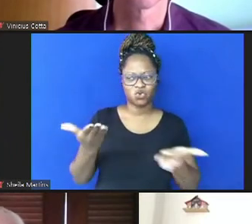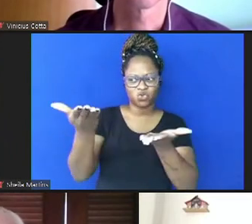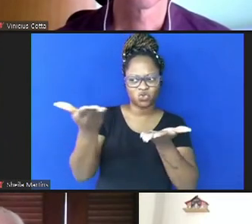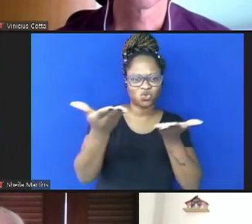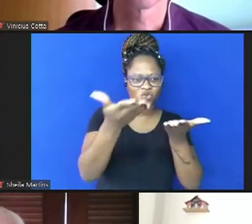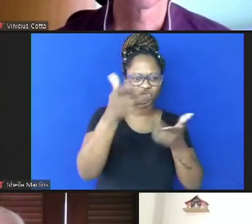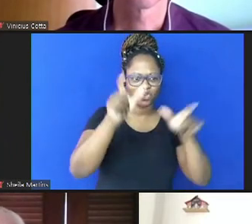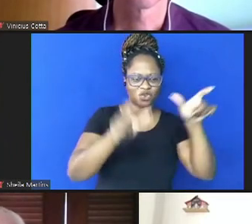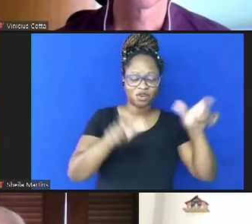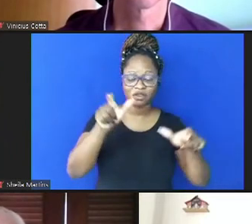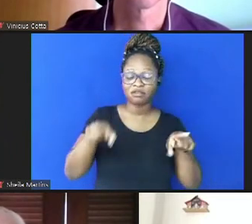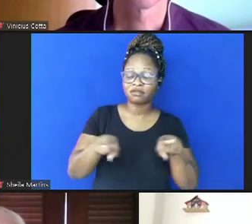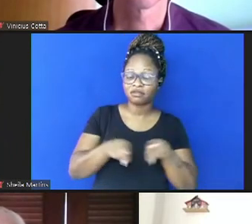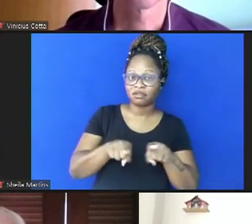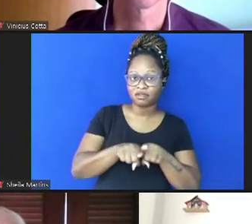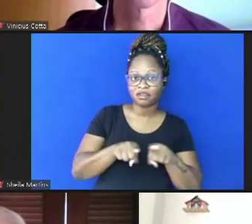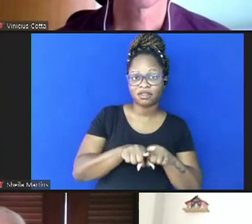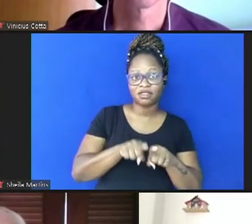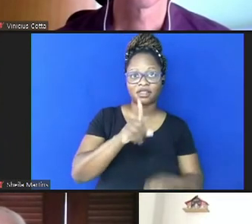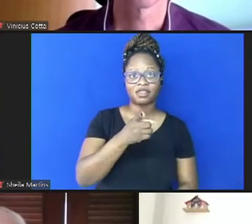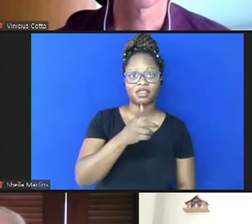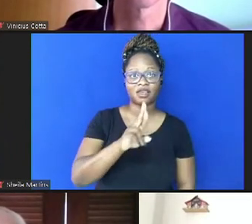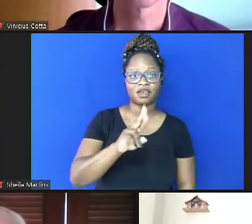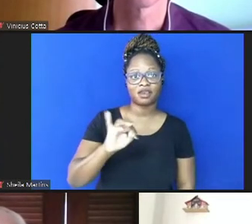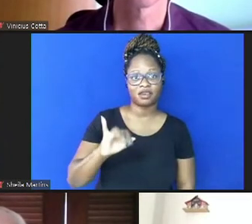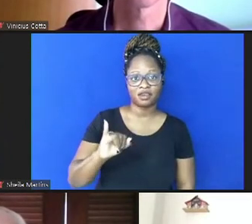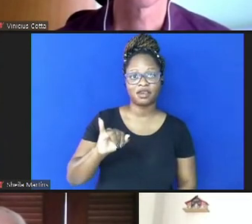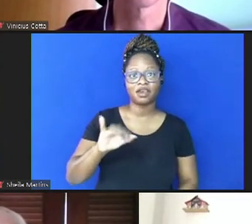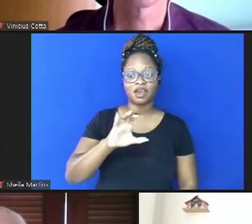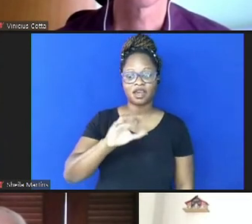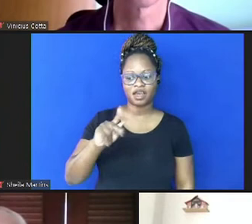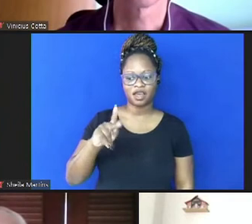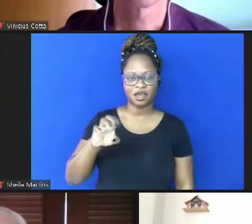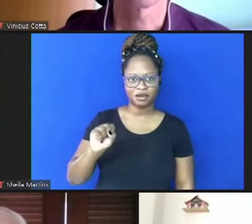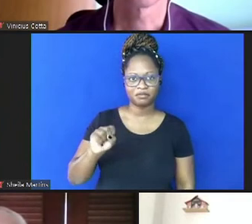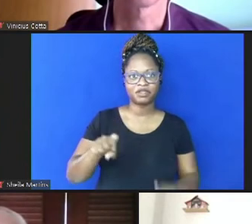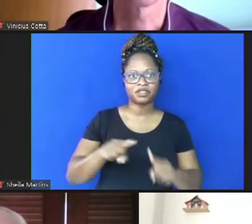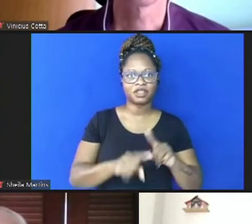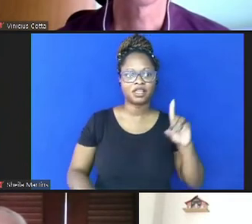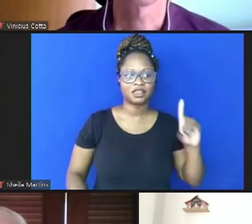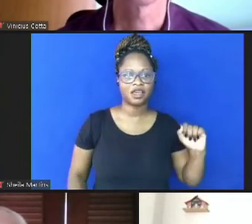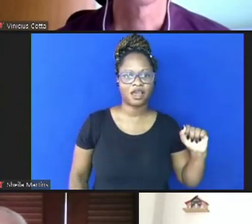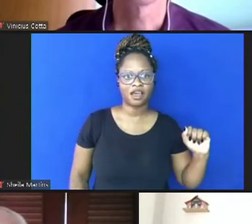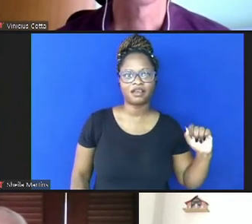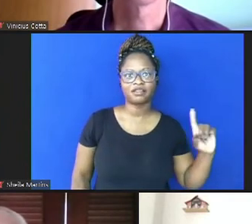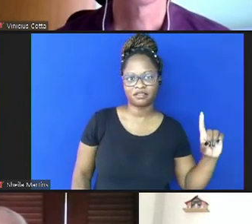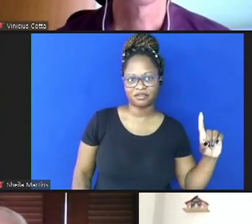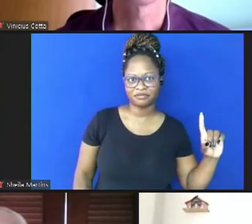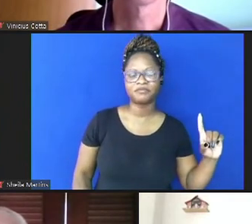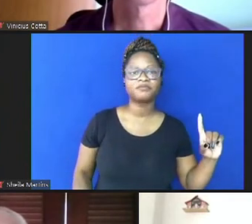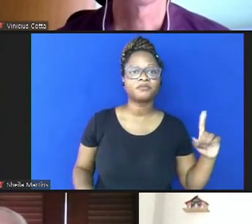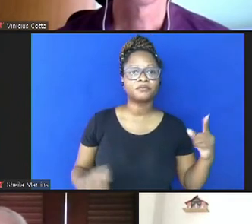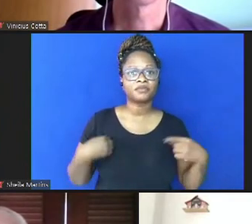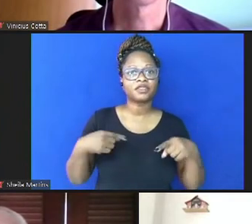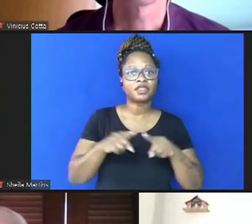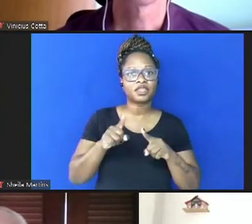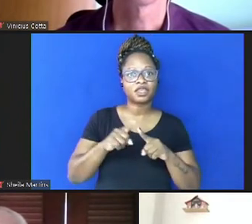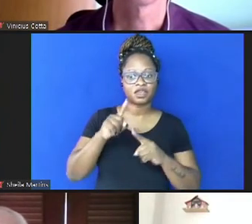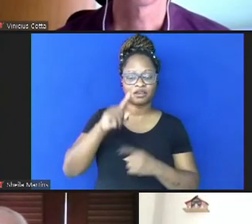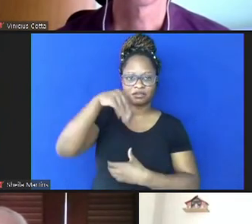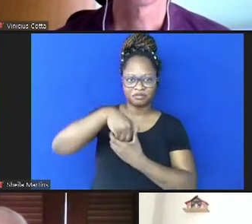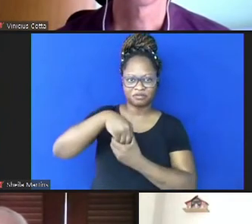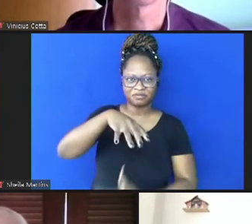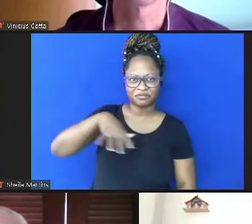tanto da DRI CAPES, quanto do DAAD e da Fundação.